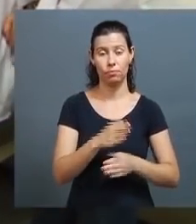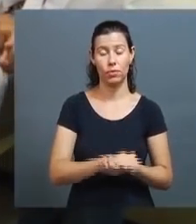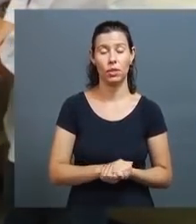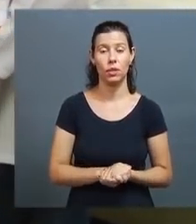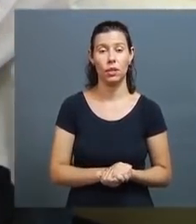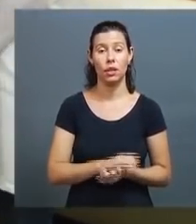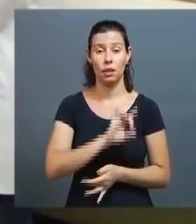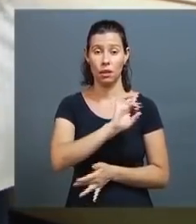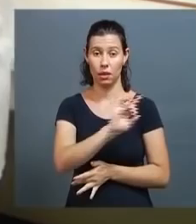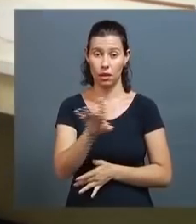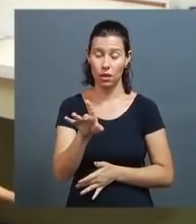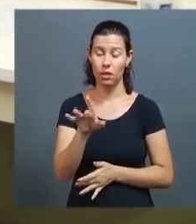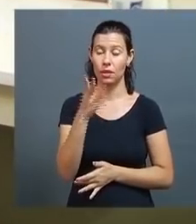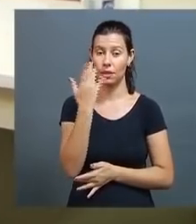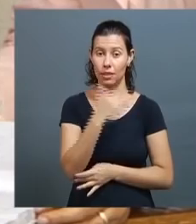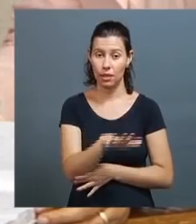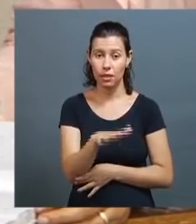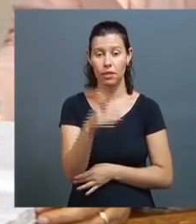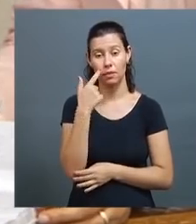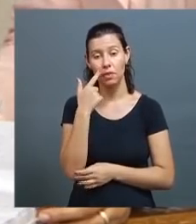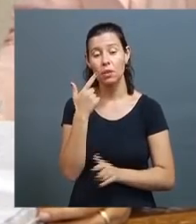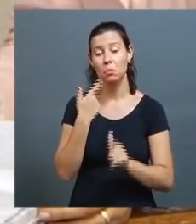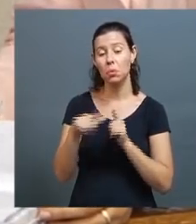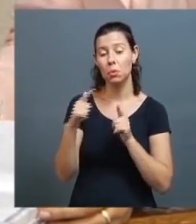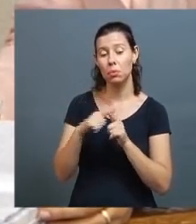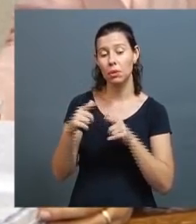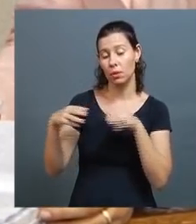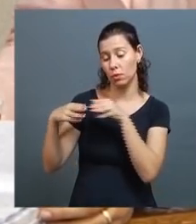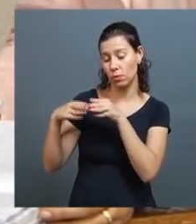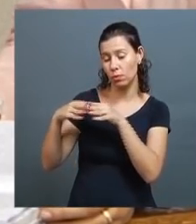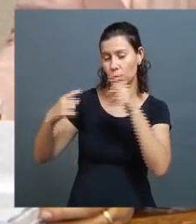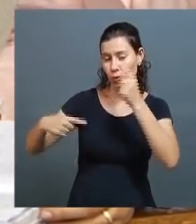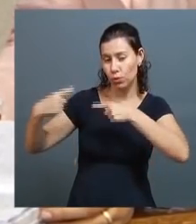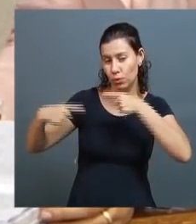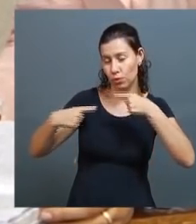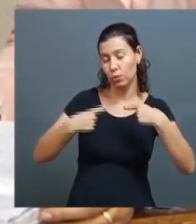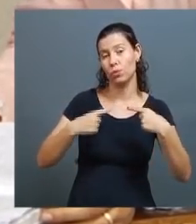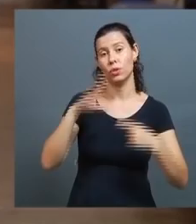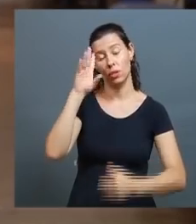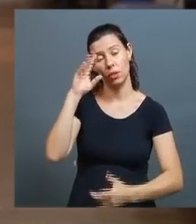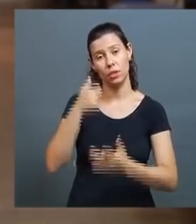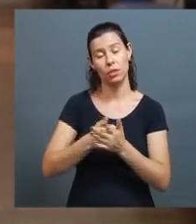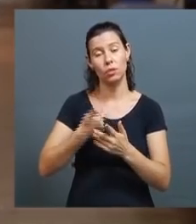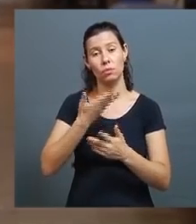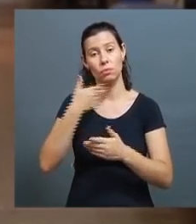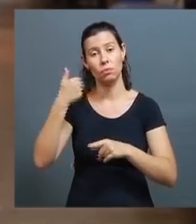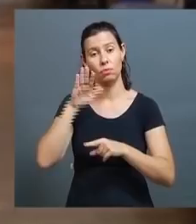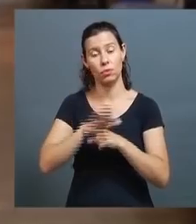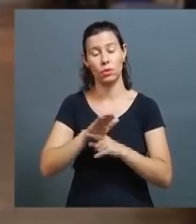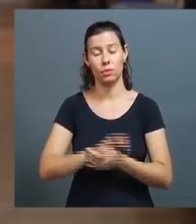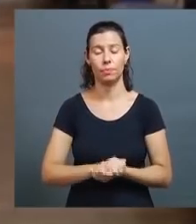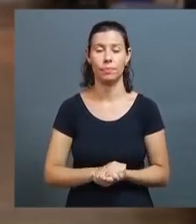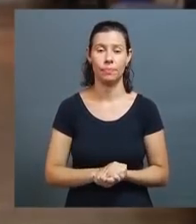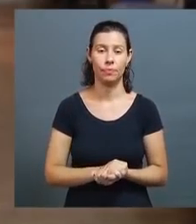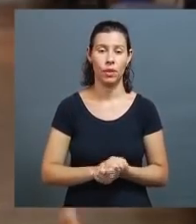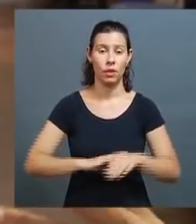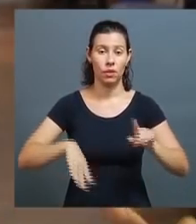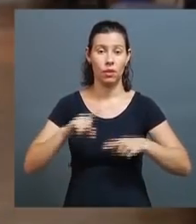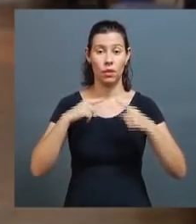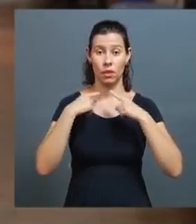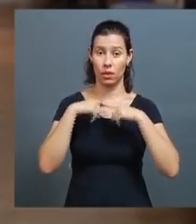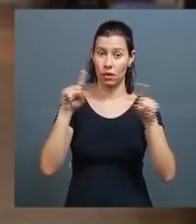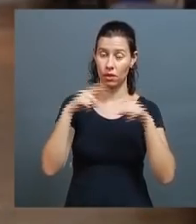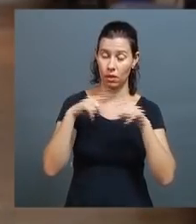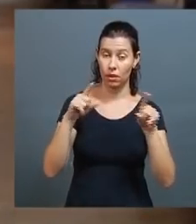criança é discutido em grupo pela equipe, que decide então o melhor jeito de ajudar. A queixa tem chegado muito recorrente